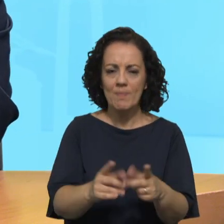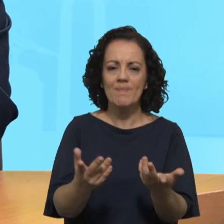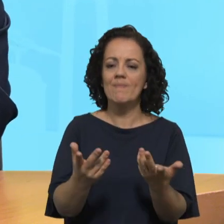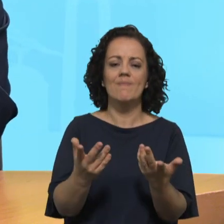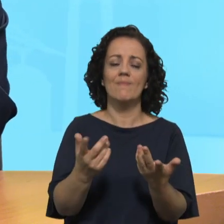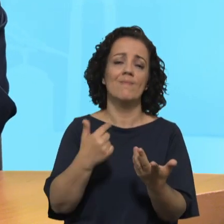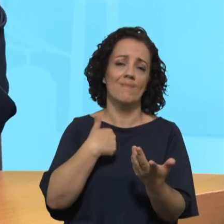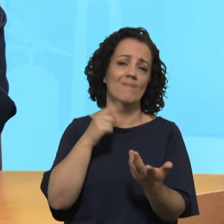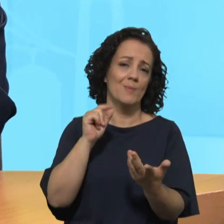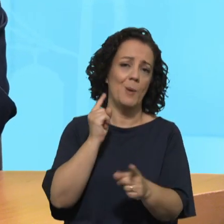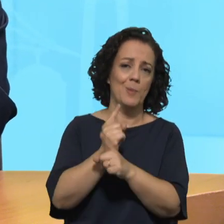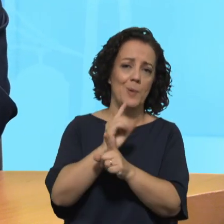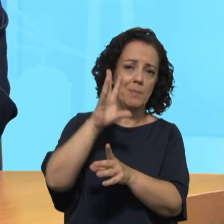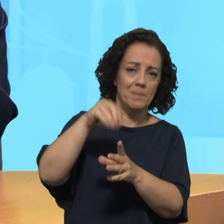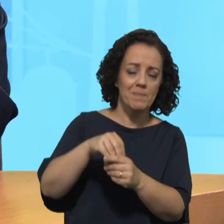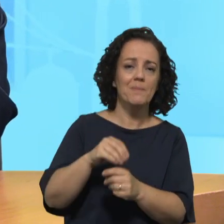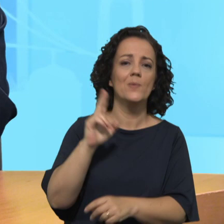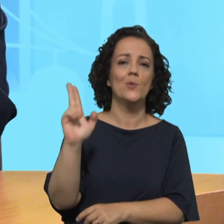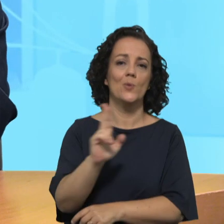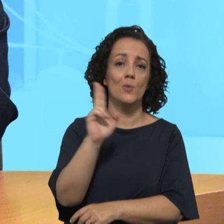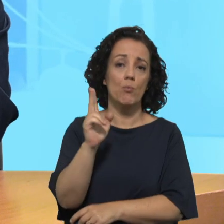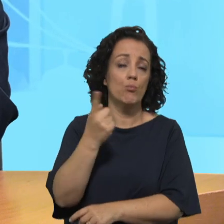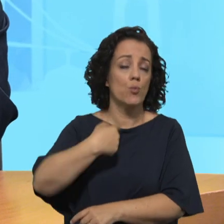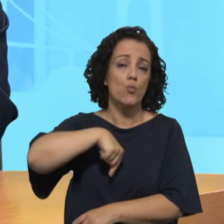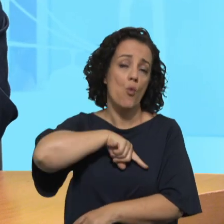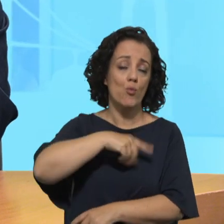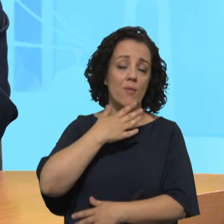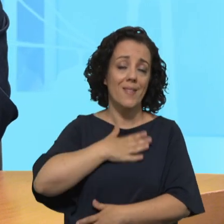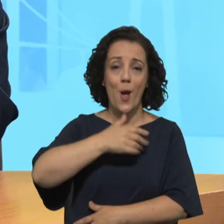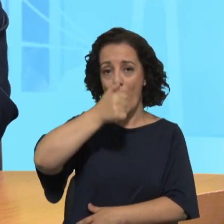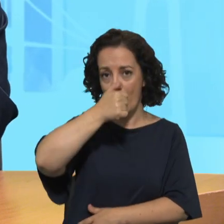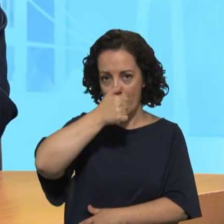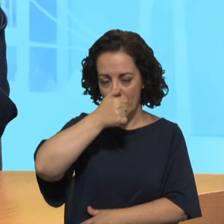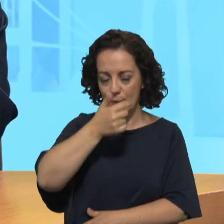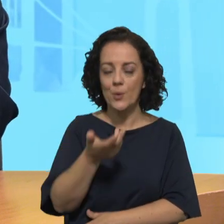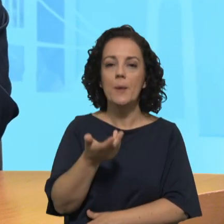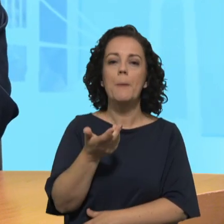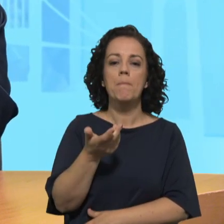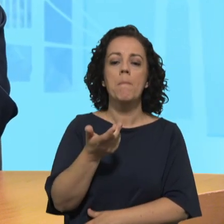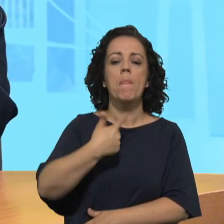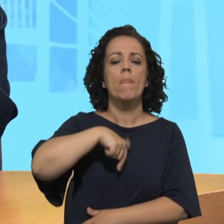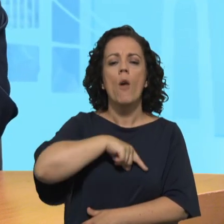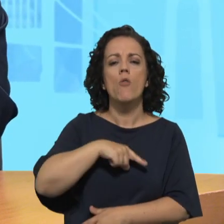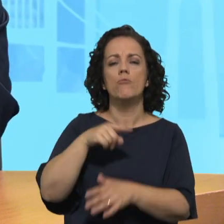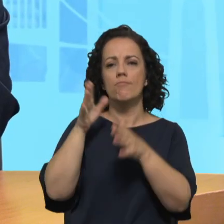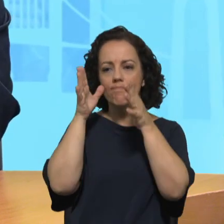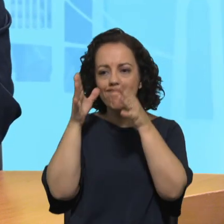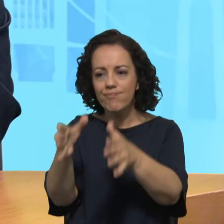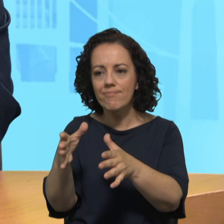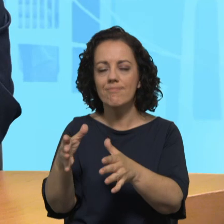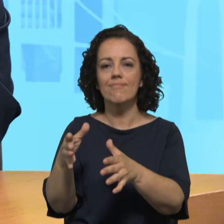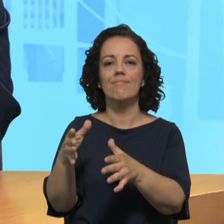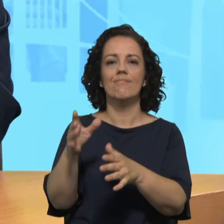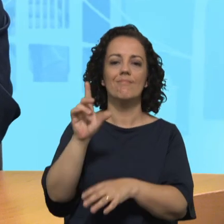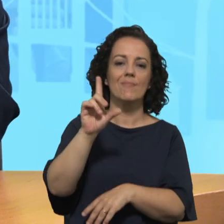a Jornada Mundial da Juventude, que nos ocupa a todos, antes de mais na preocupação por acolher bem e antes ainda